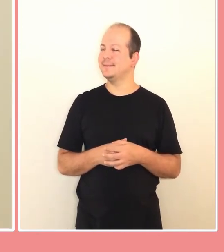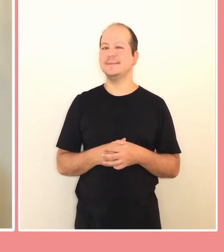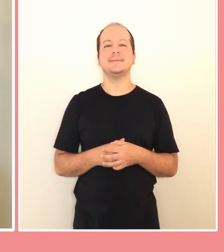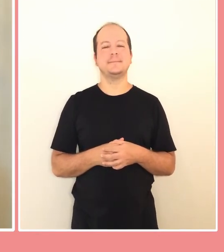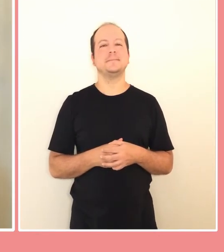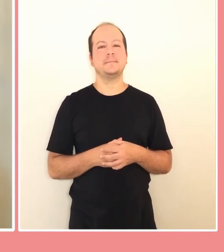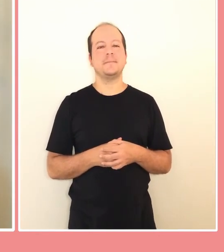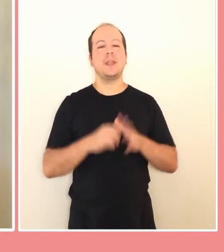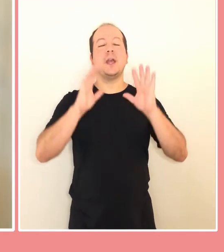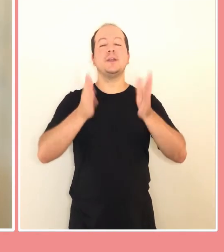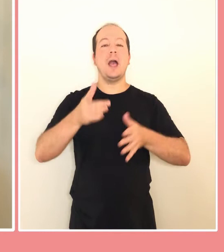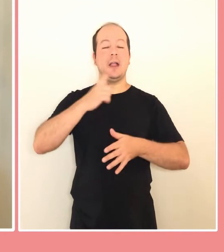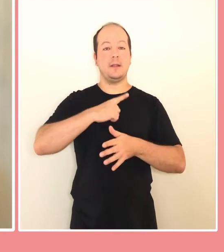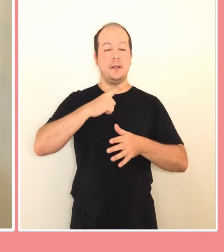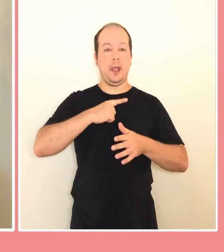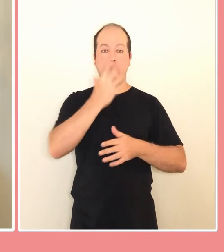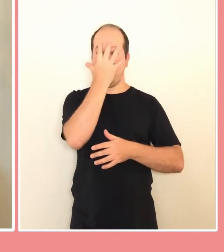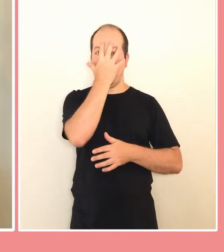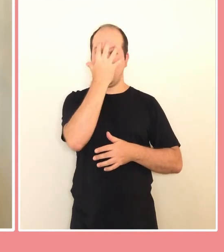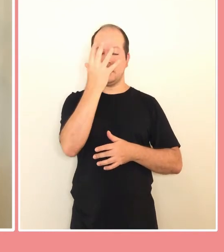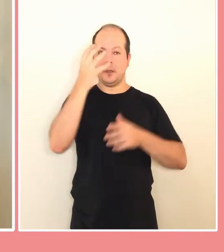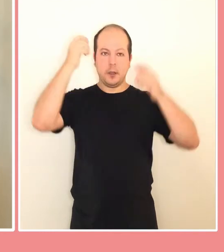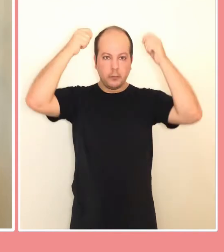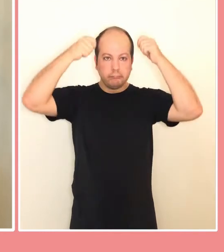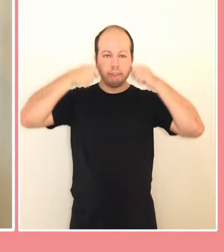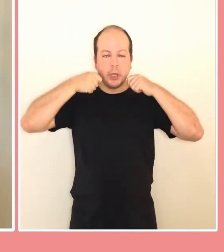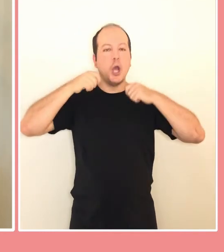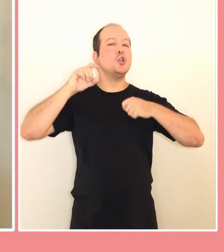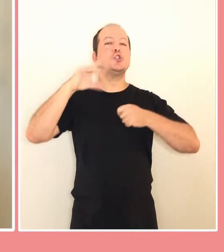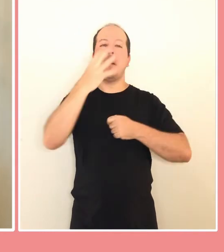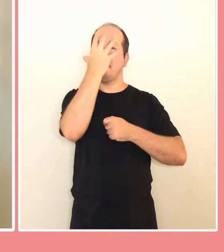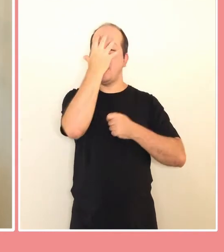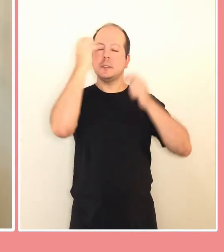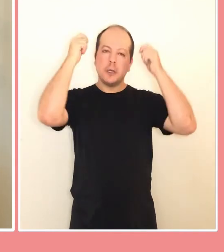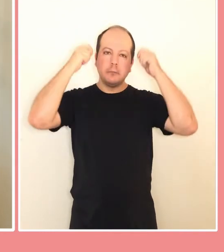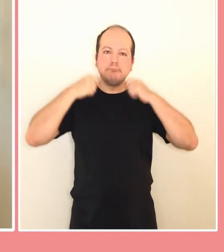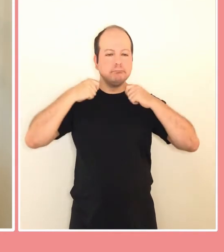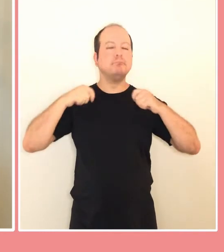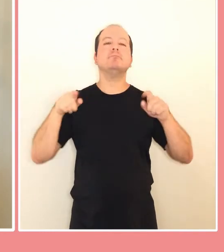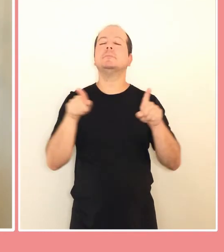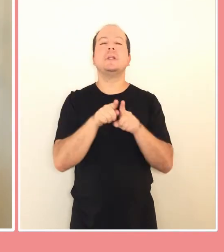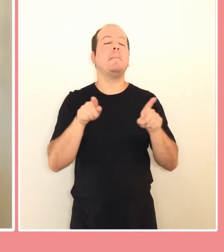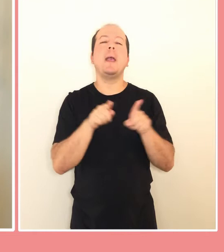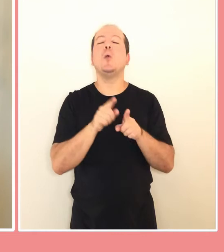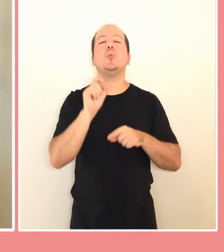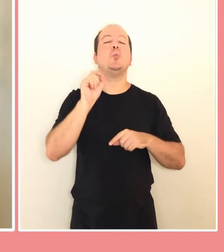Então, já temos aqui a nossa máscara, que ela não é só uma máscara, ela também vai servir